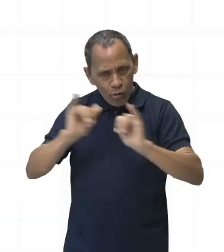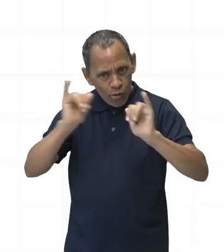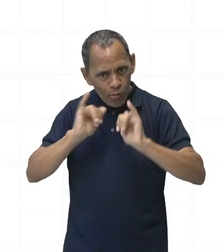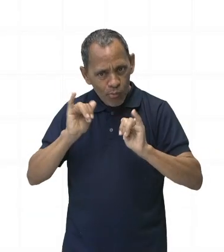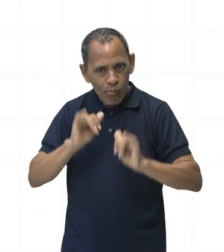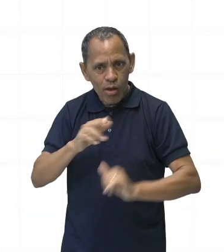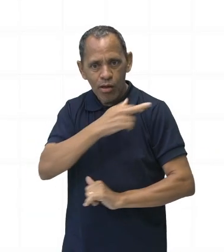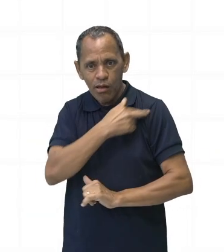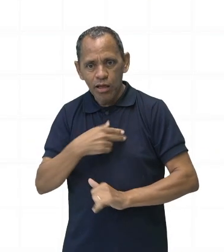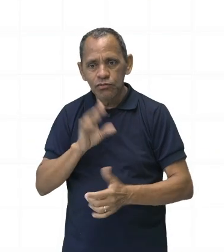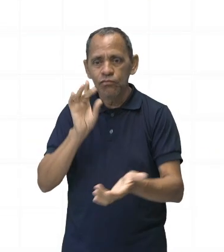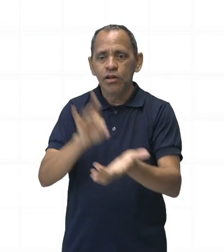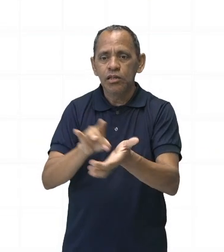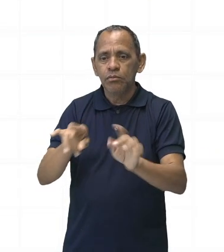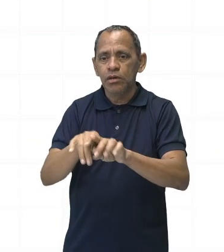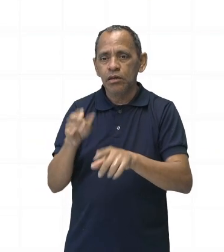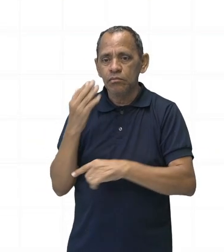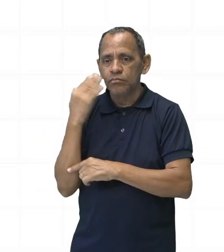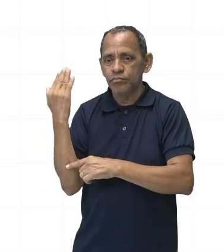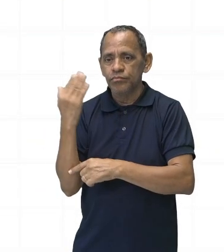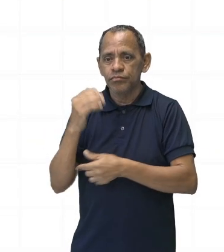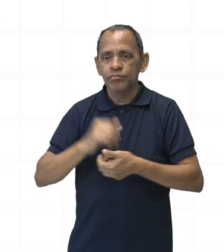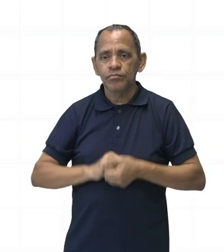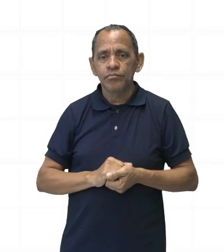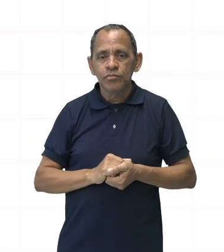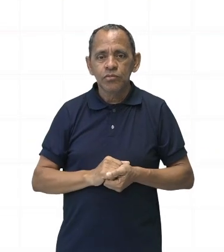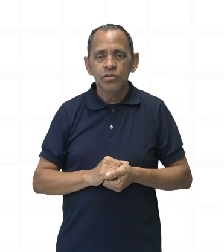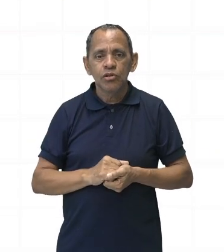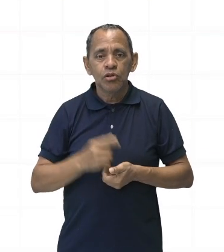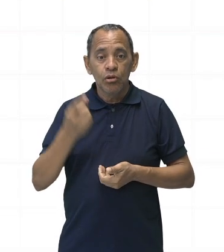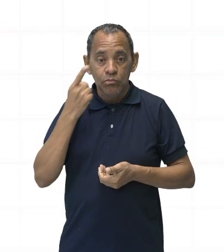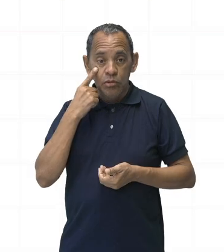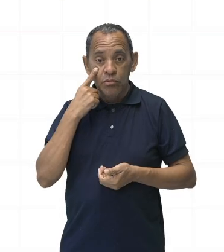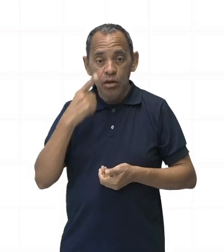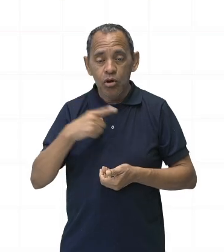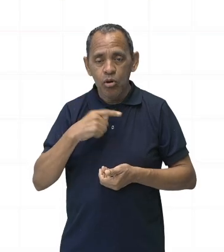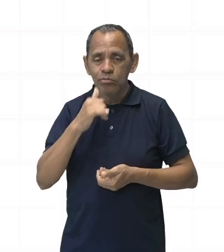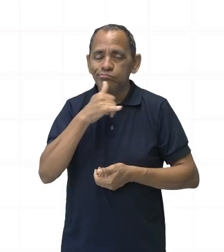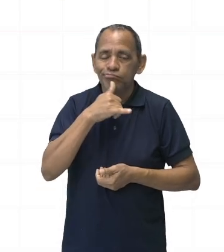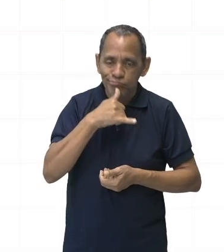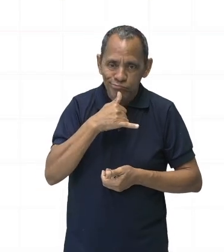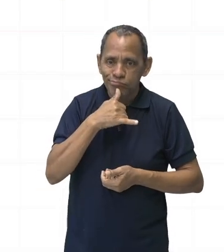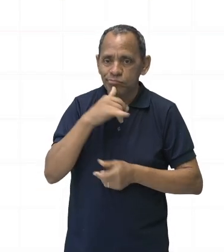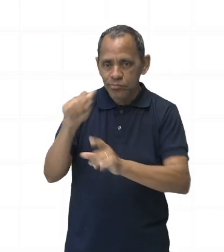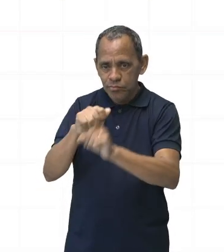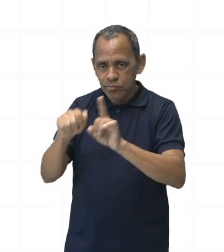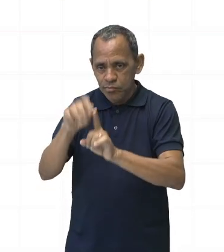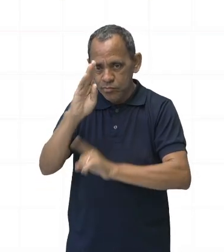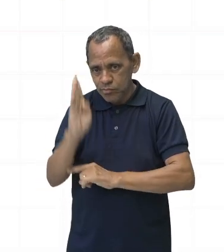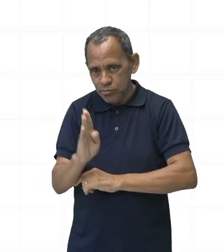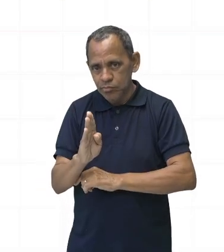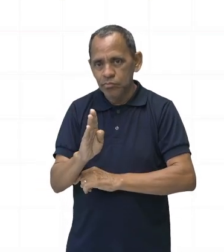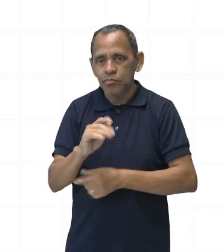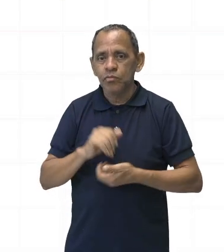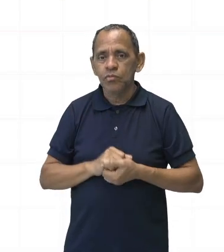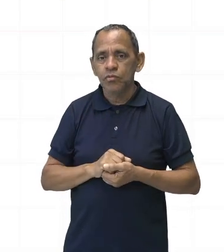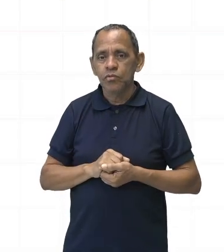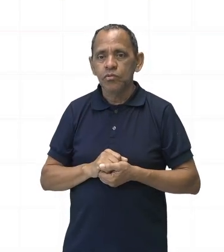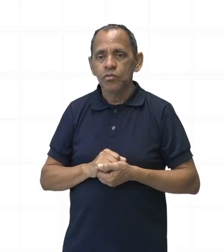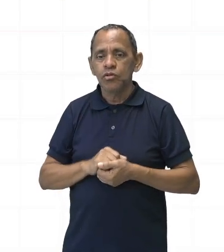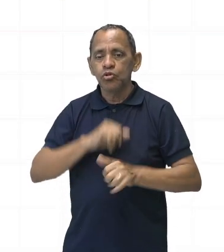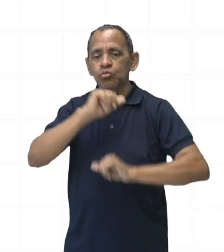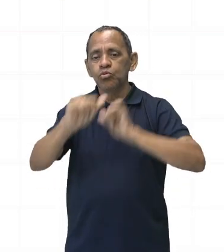fato? Acompanhem comigo. Bem, vamos observar a insatisfação da sociedade brasileira, que se tornou